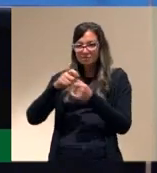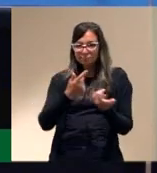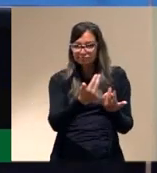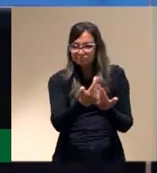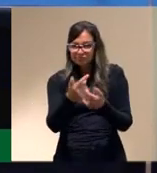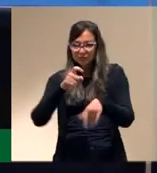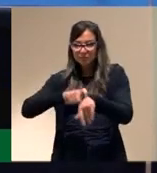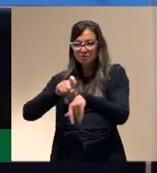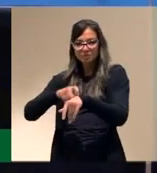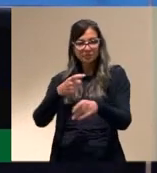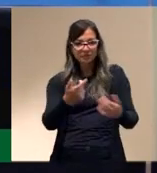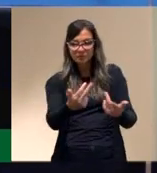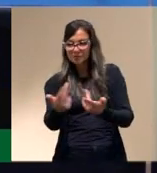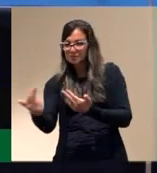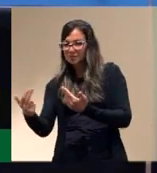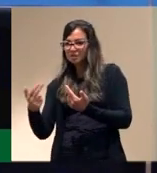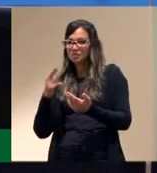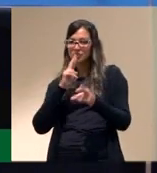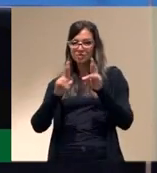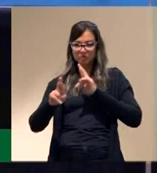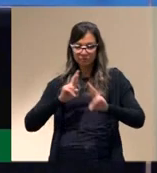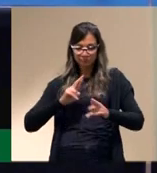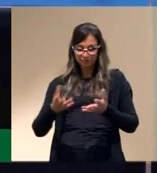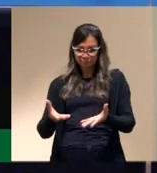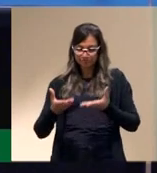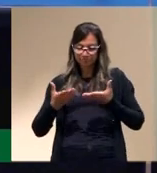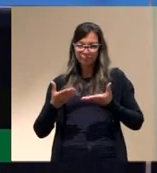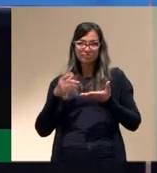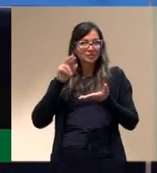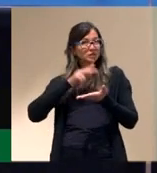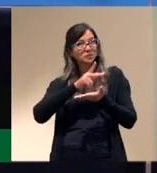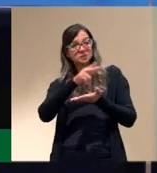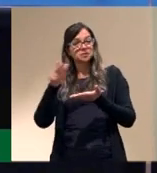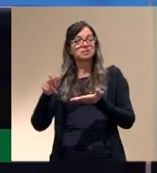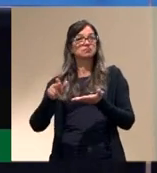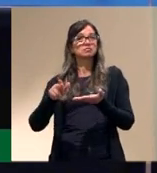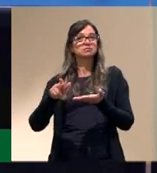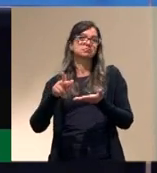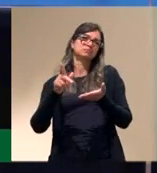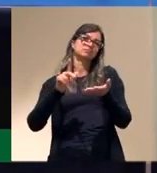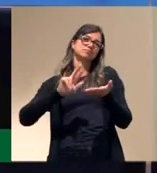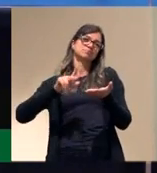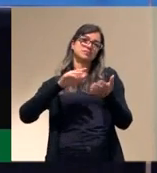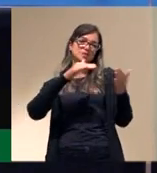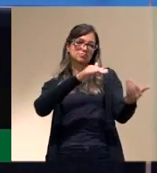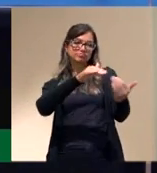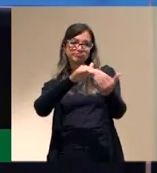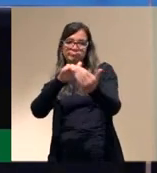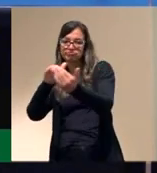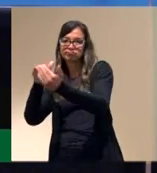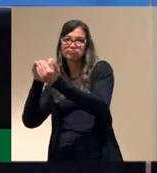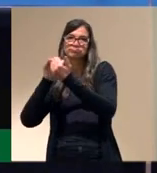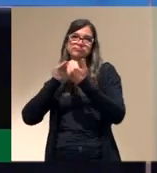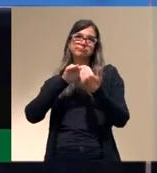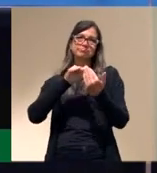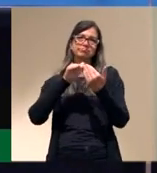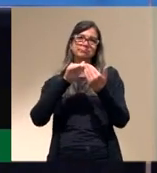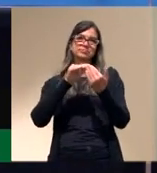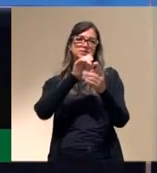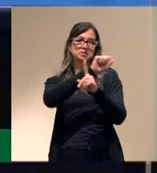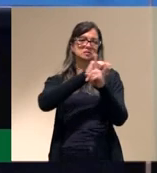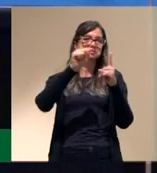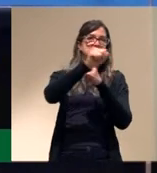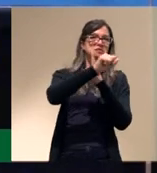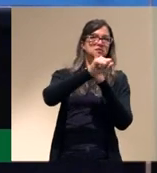e ter o mesmo resultado leva a um apagamento, né, dessa criança situada